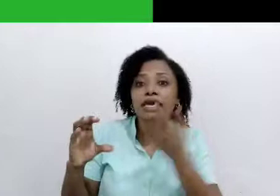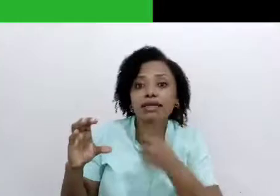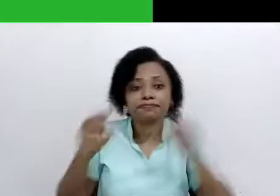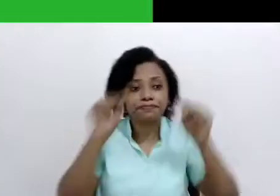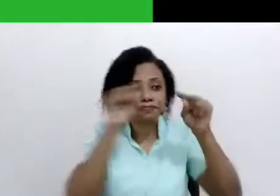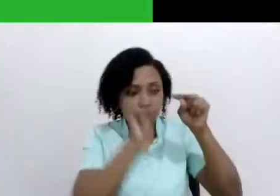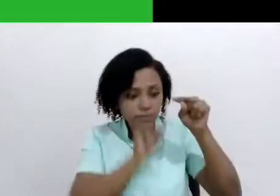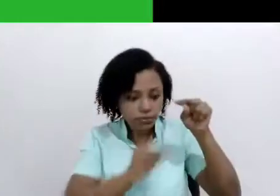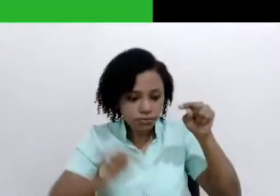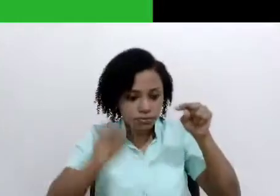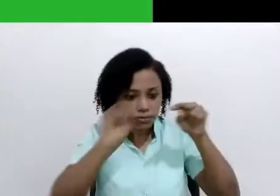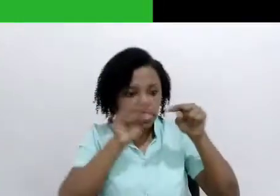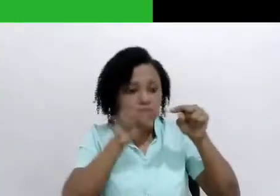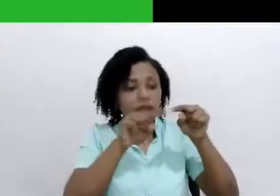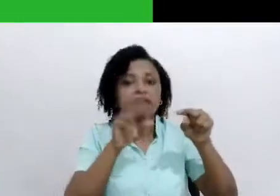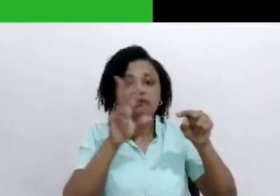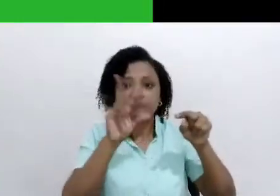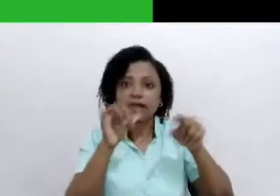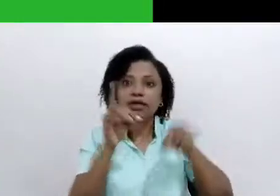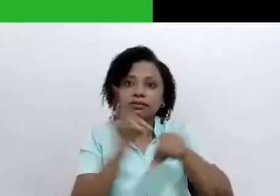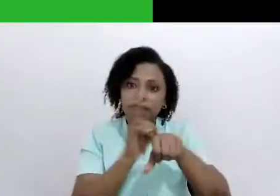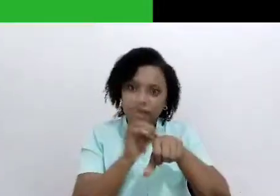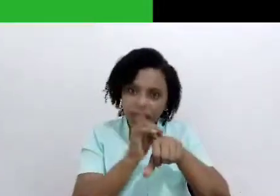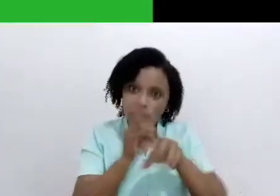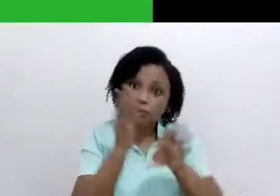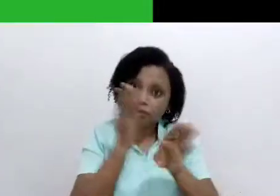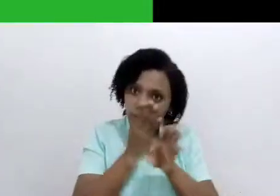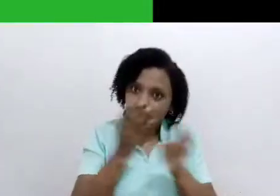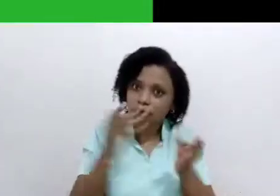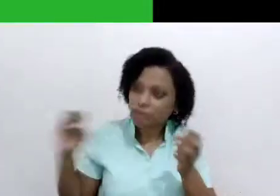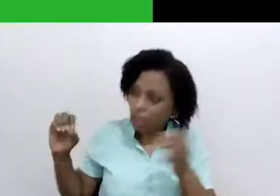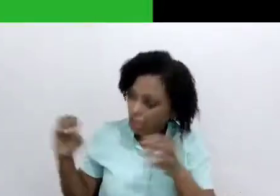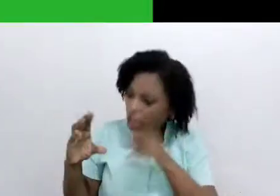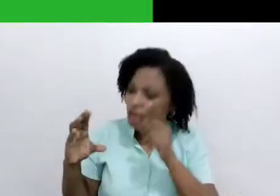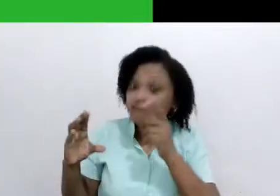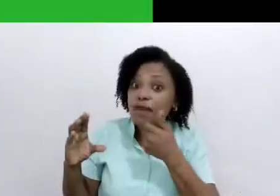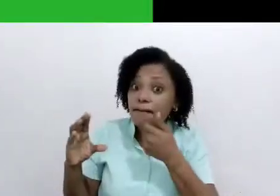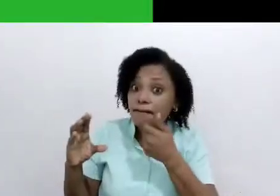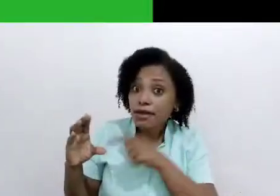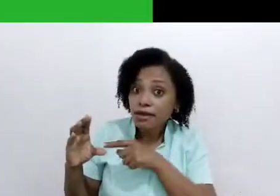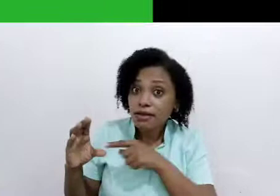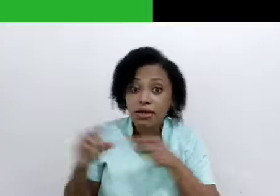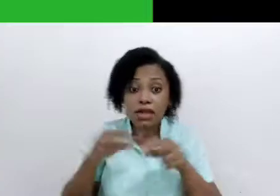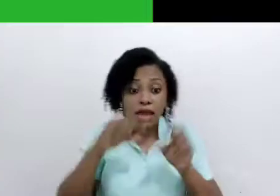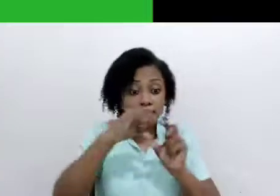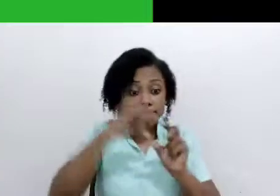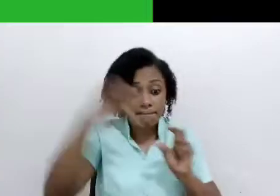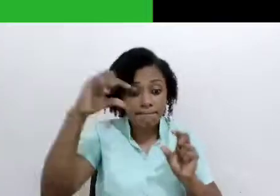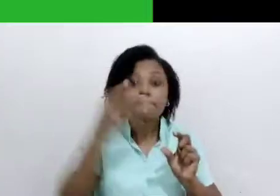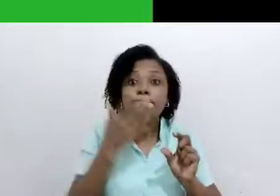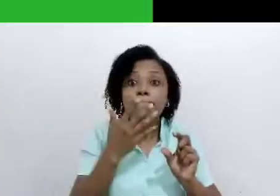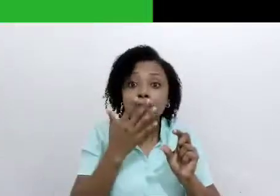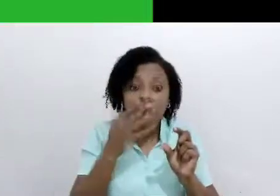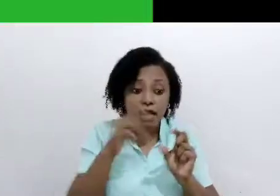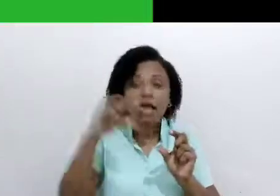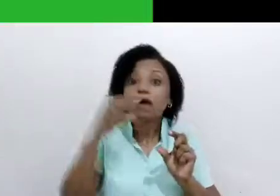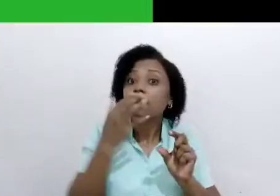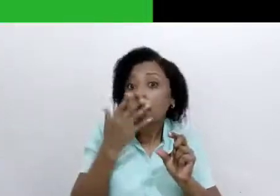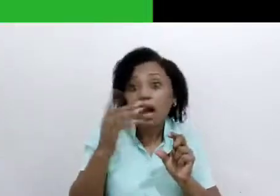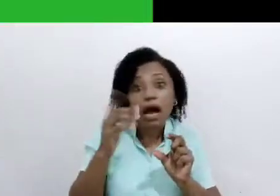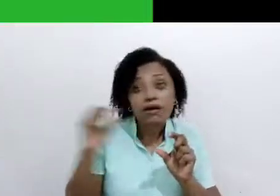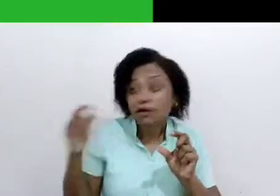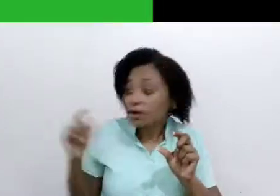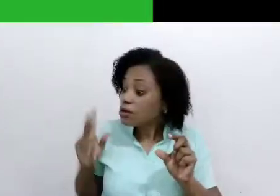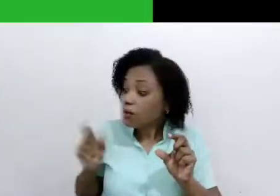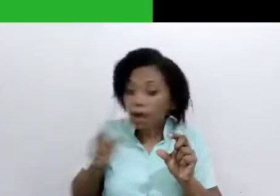círculo que é azul iria ficar preto, pelo mesmo motivo, a luz é vermelha. E a faixa branca iria ficar